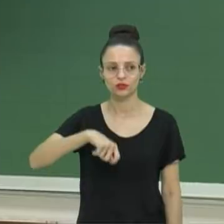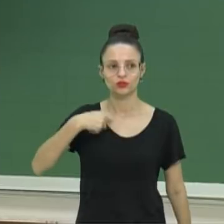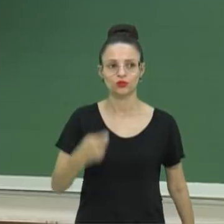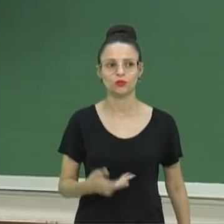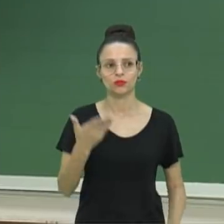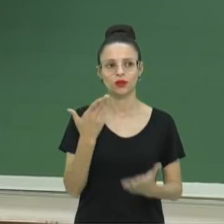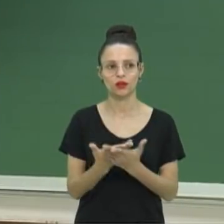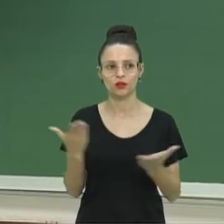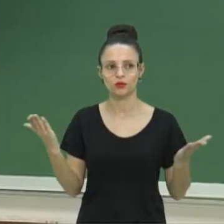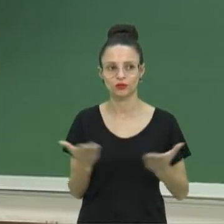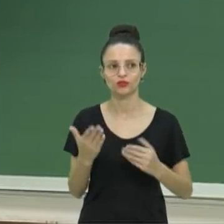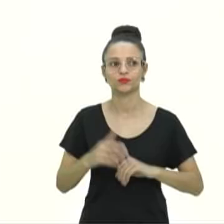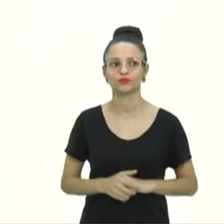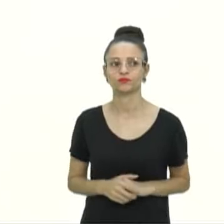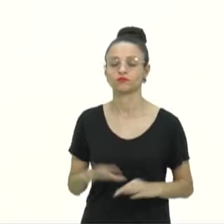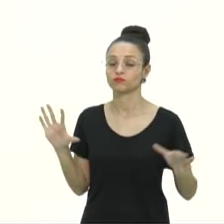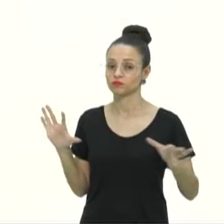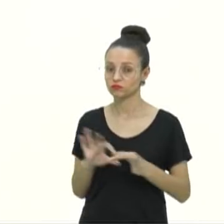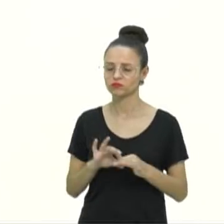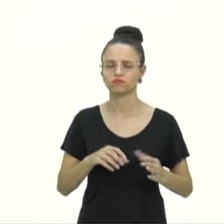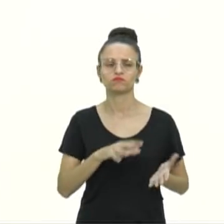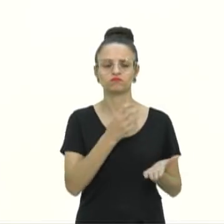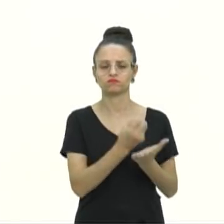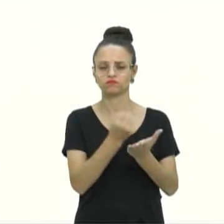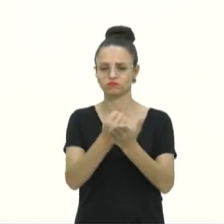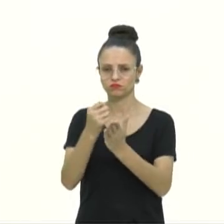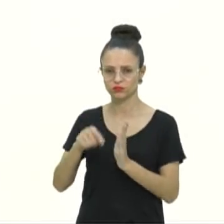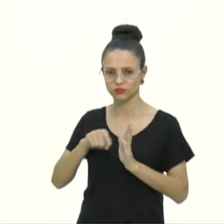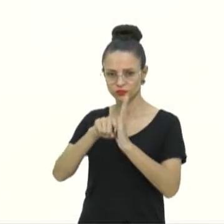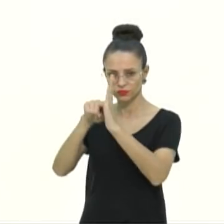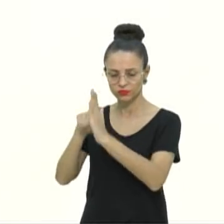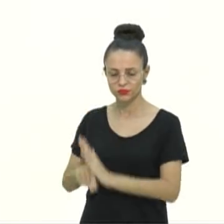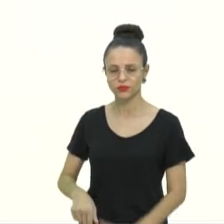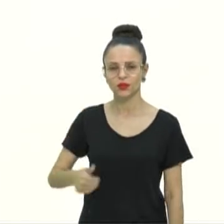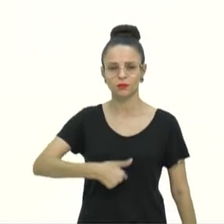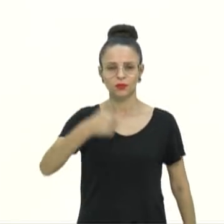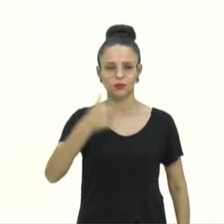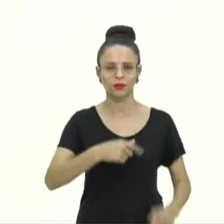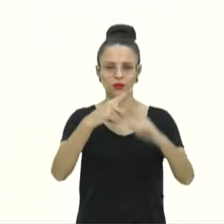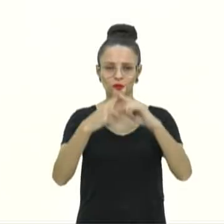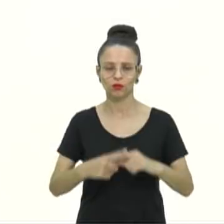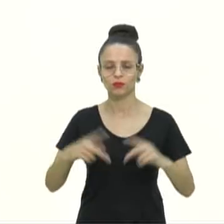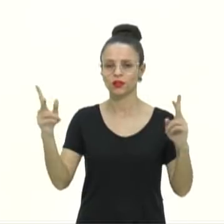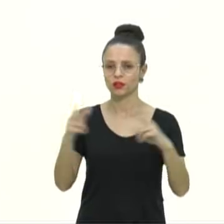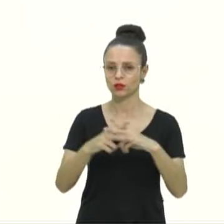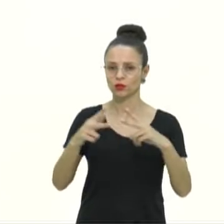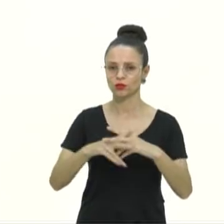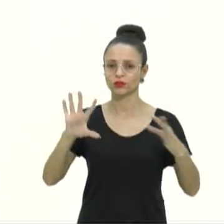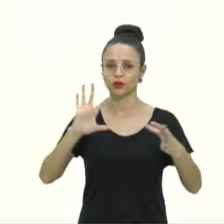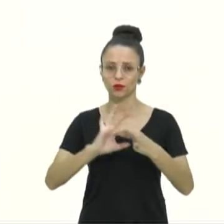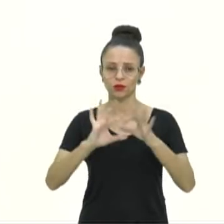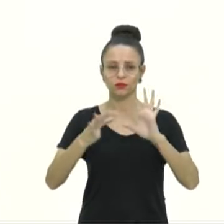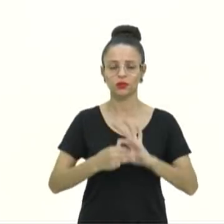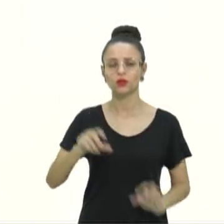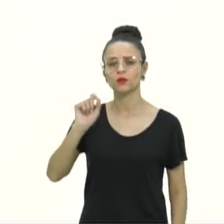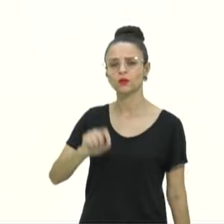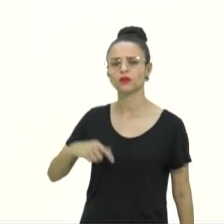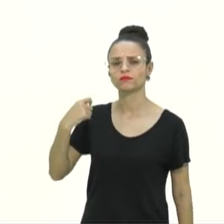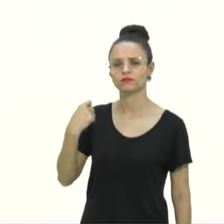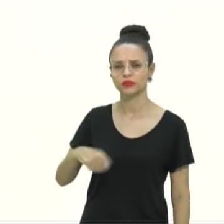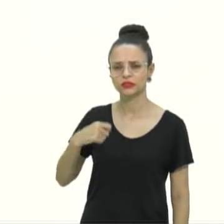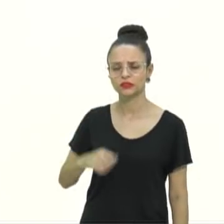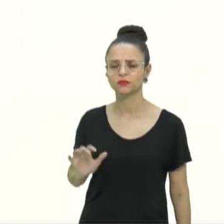aula de hoje, que é a seguinte. Segundo registros das primeiras competições de lutas nas Olimpíadas, o que era